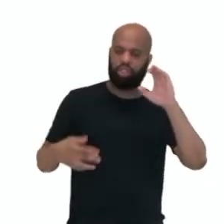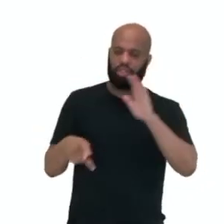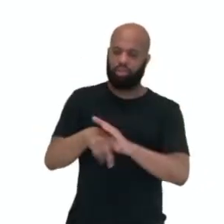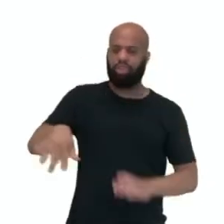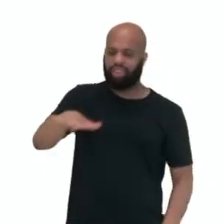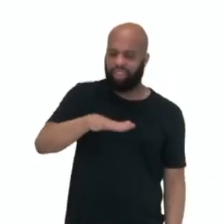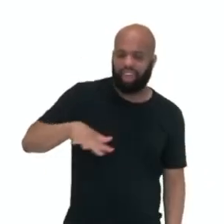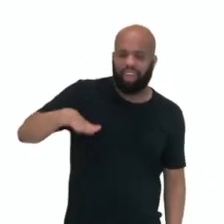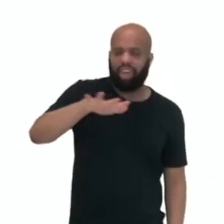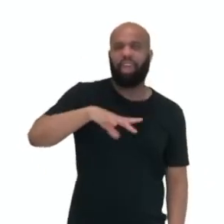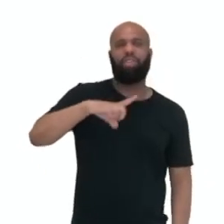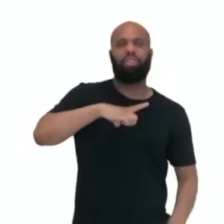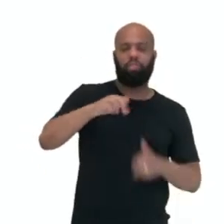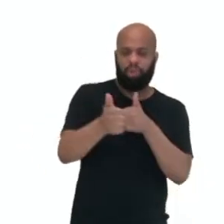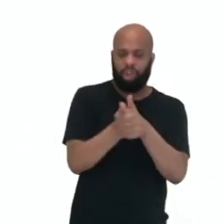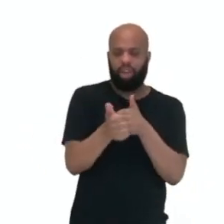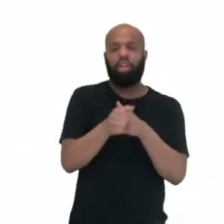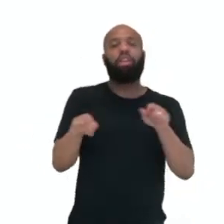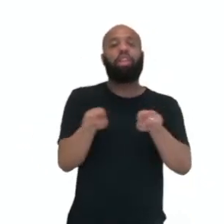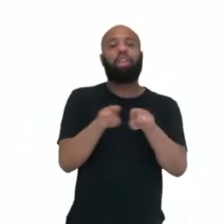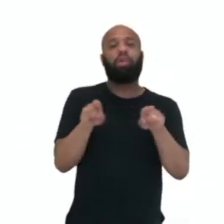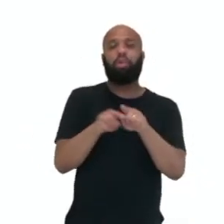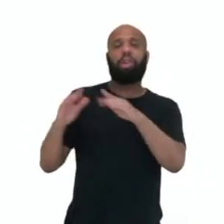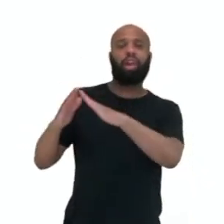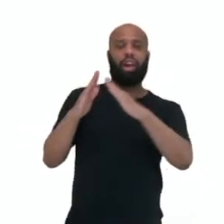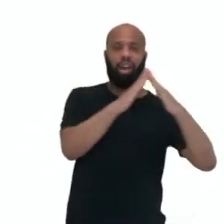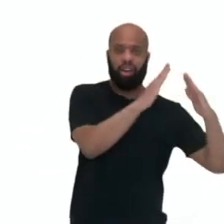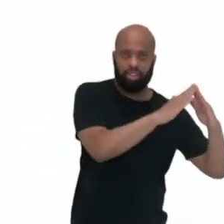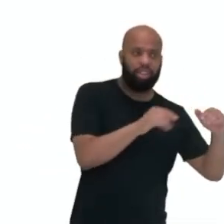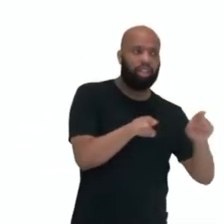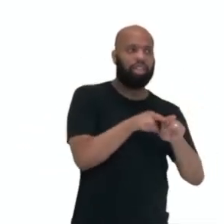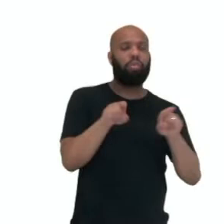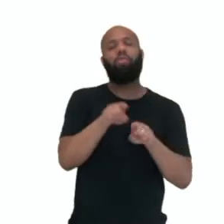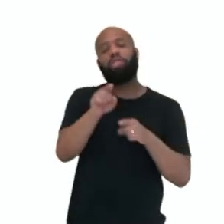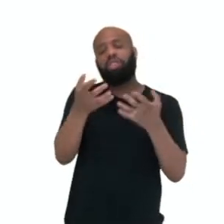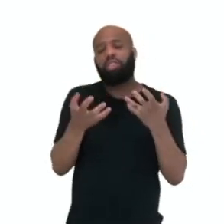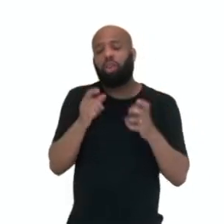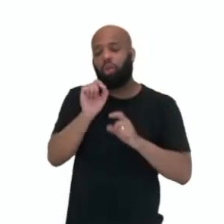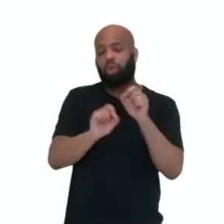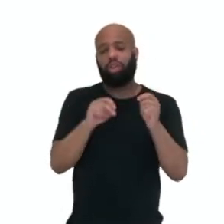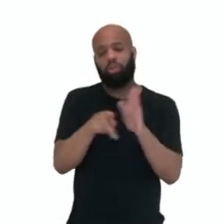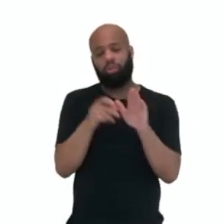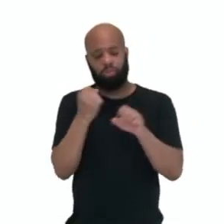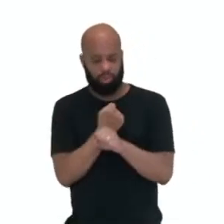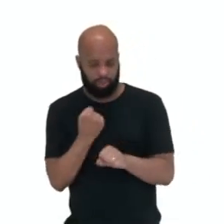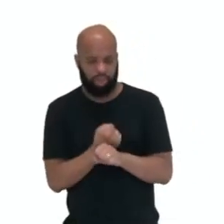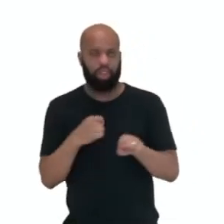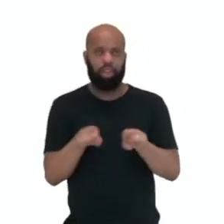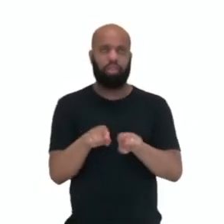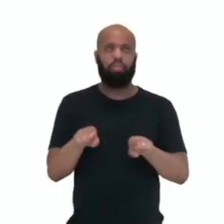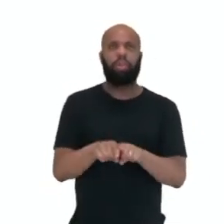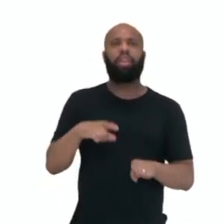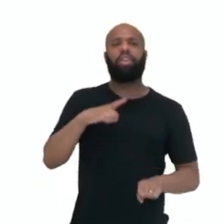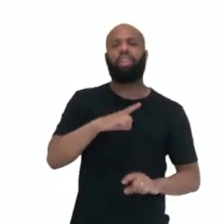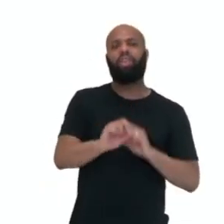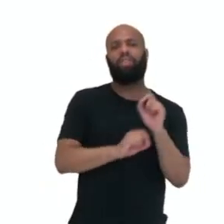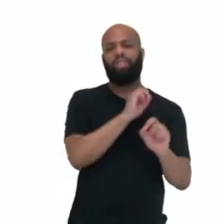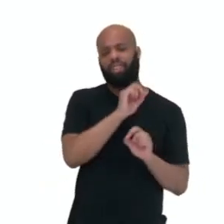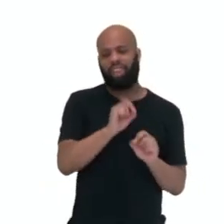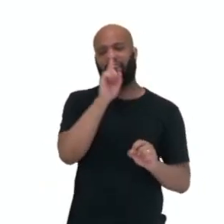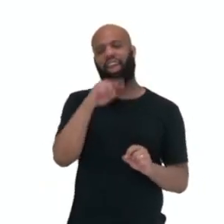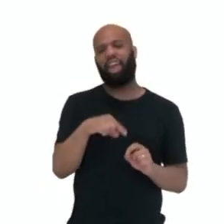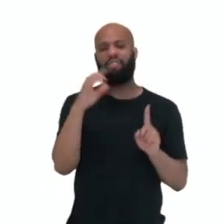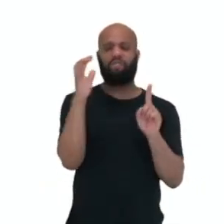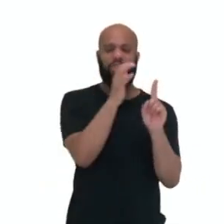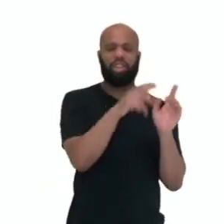terreno, dos arredores e dos moradores, suas expectativas com a obra ou o conjunto de obras, seu impacto no ambiente e na vida